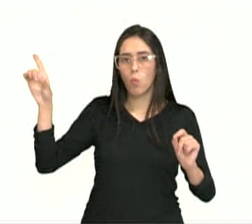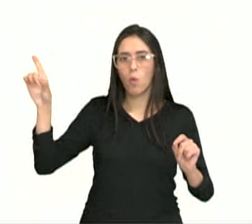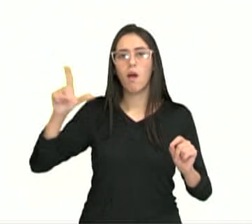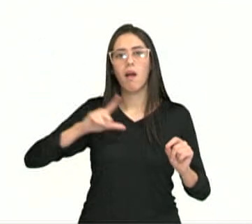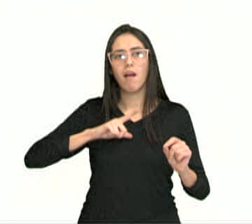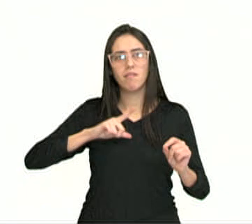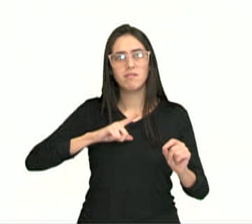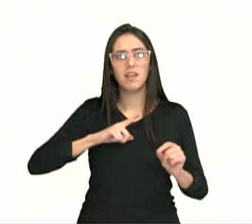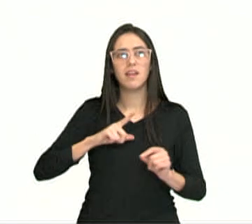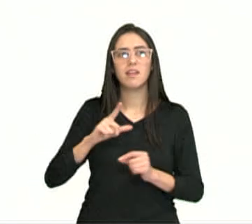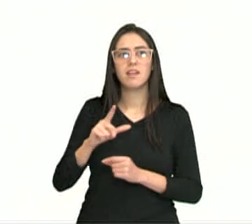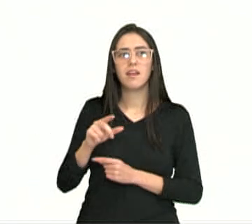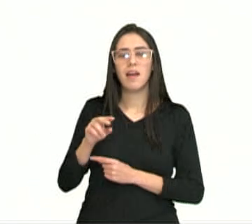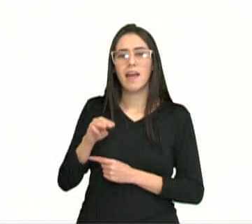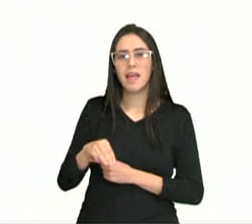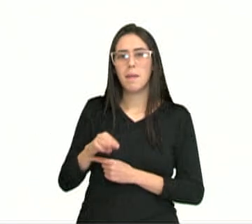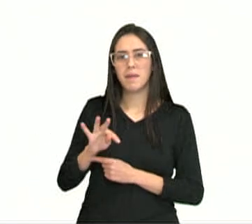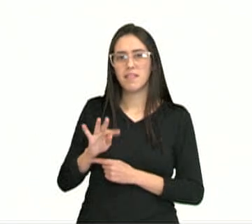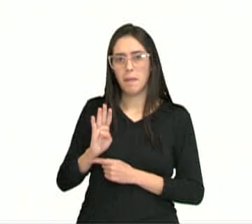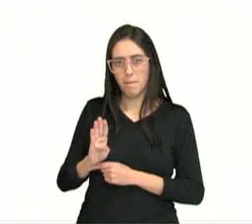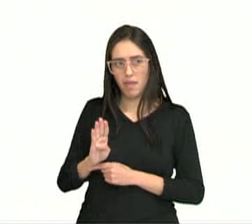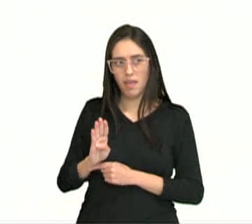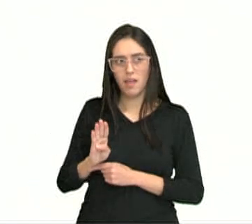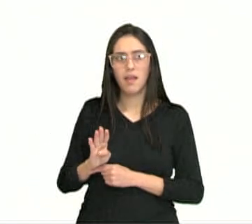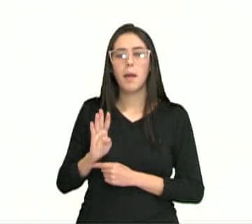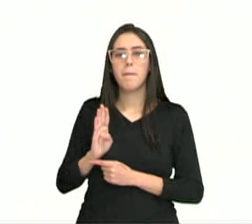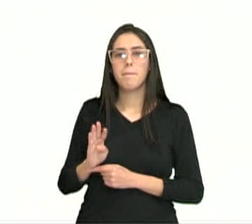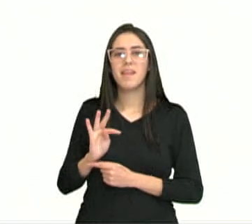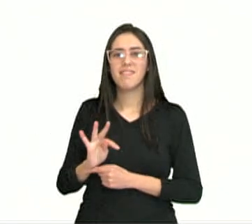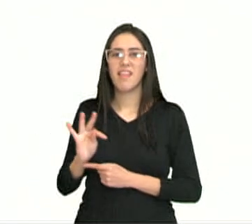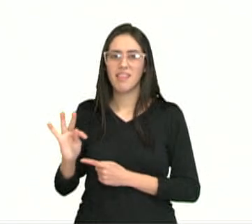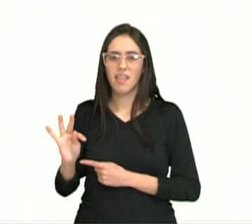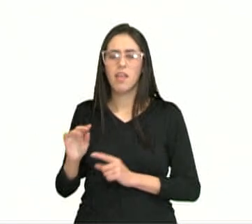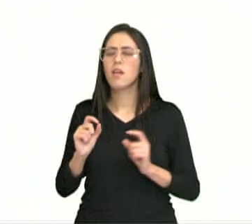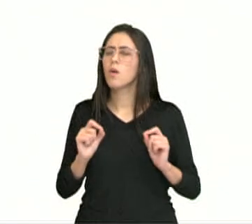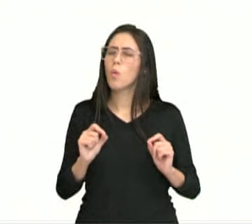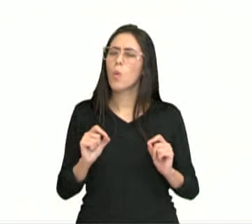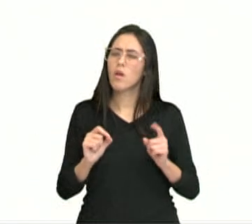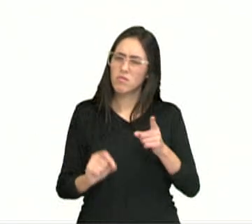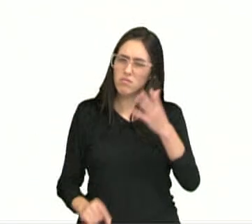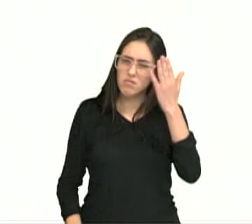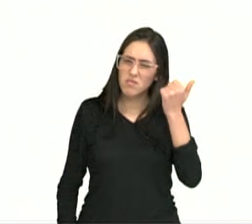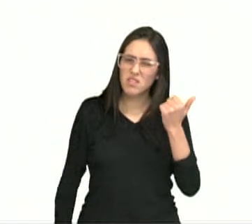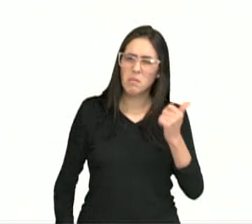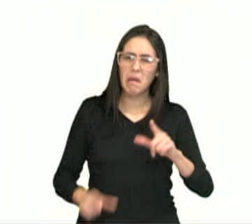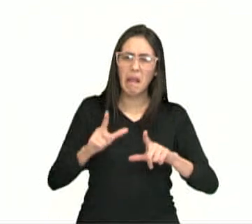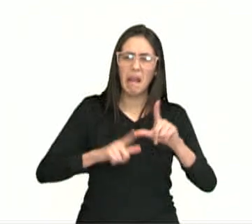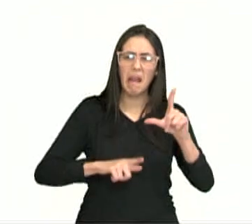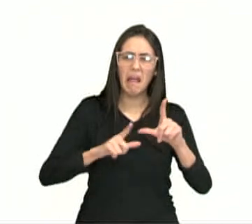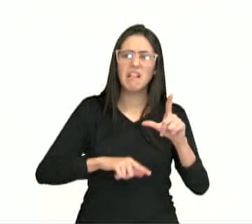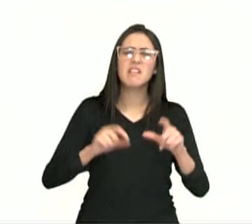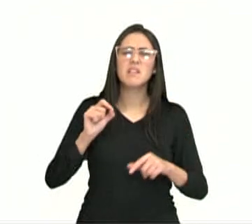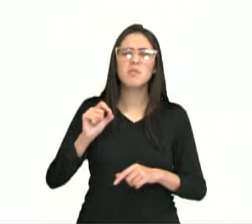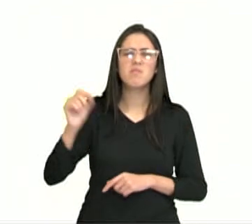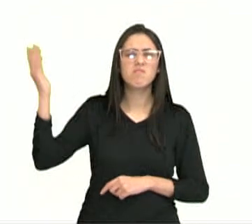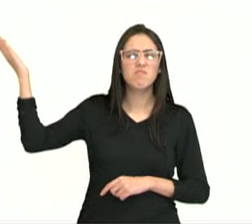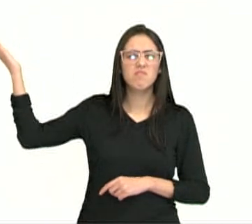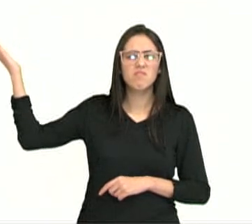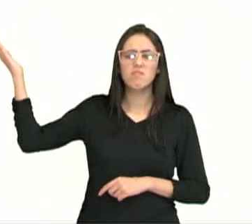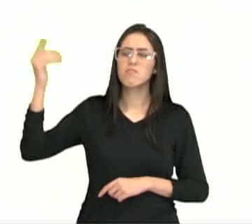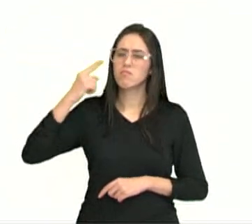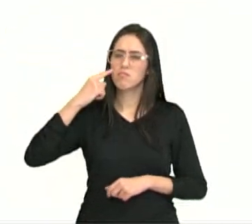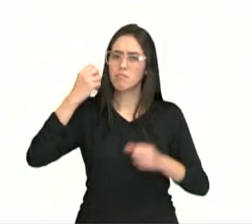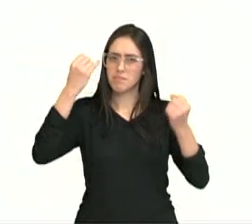siglas MTB e BTT. Você sabe o que essas siglas significam? Vamos